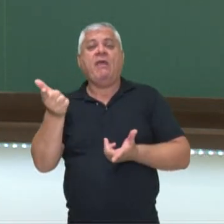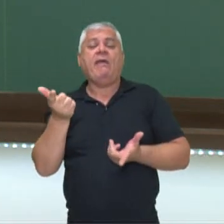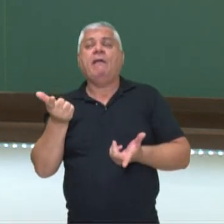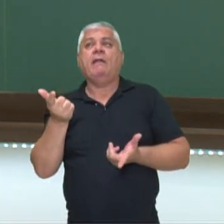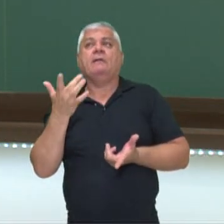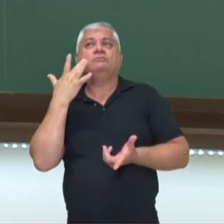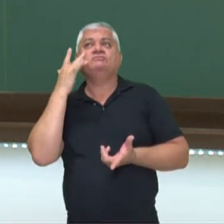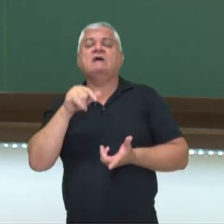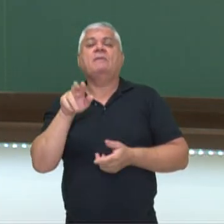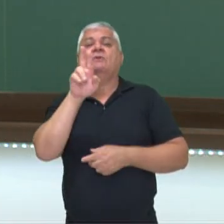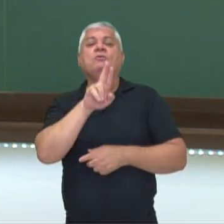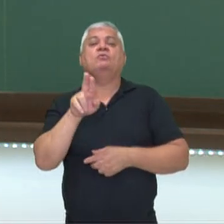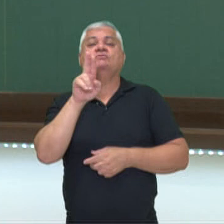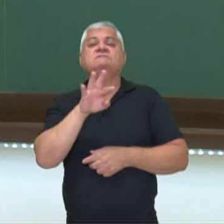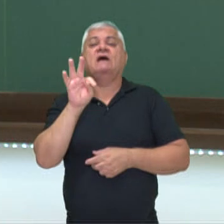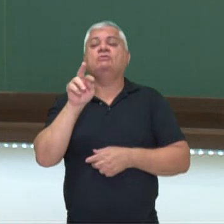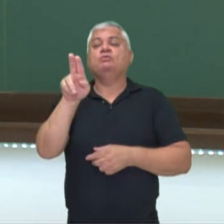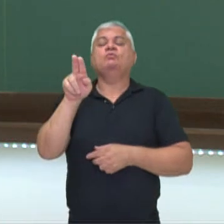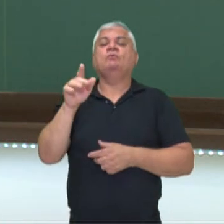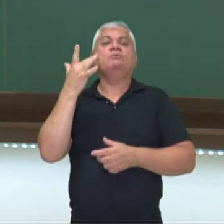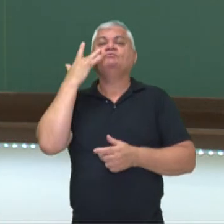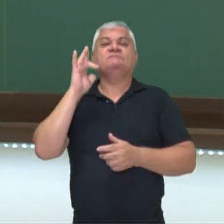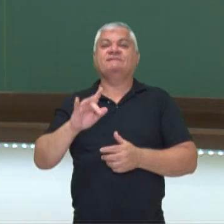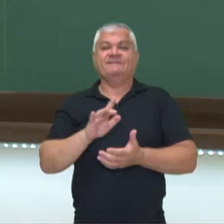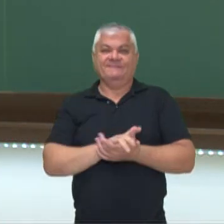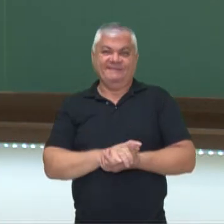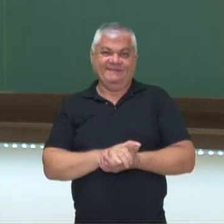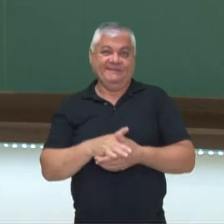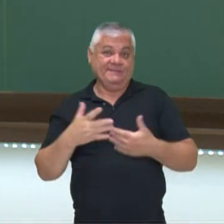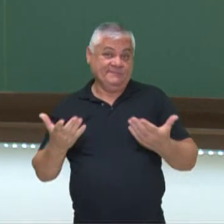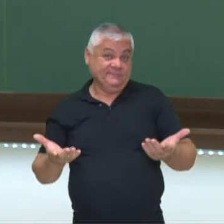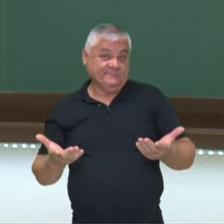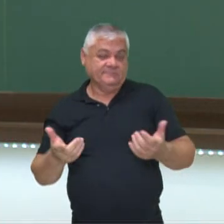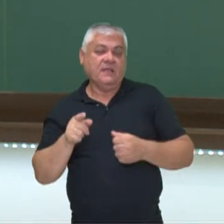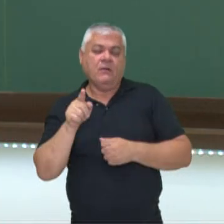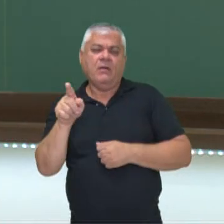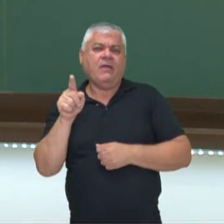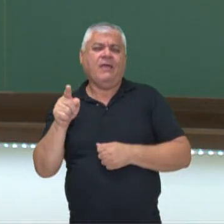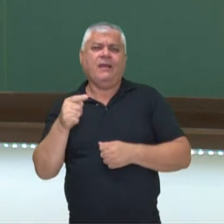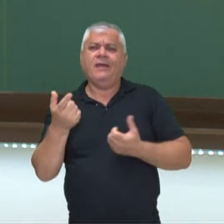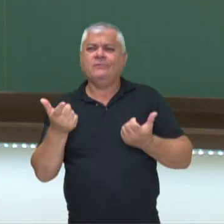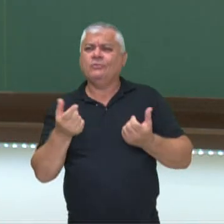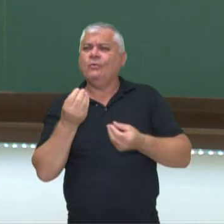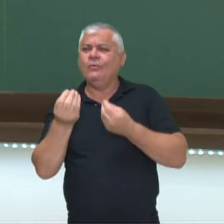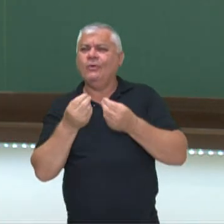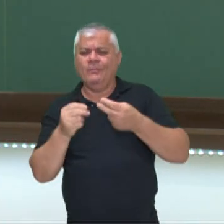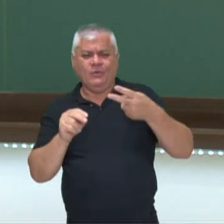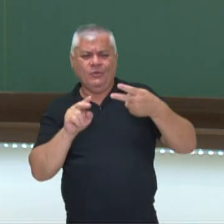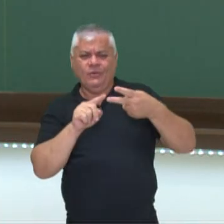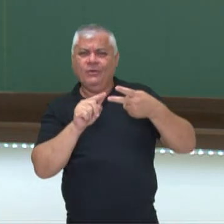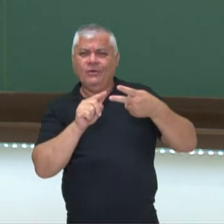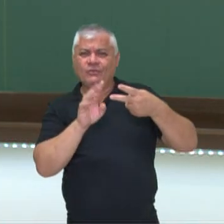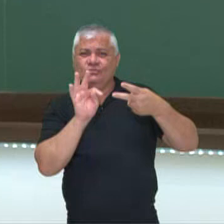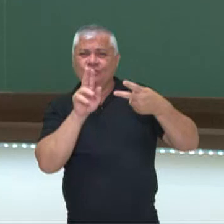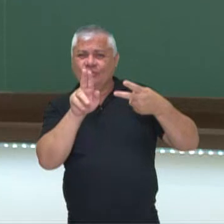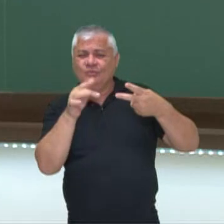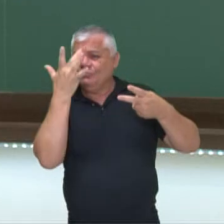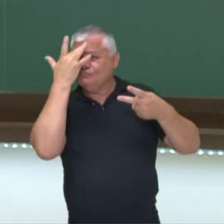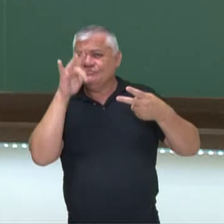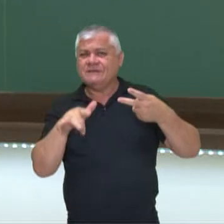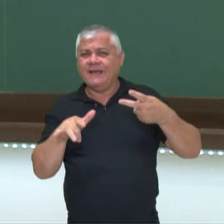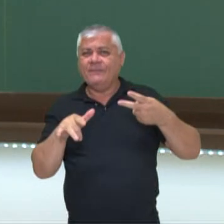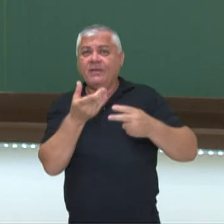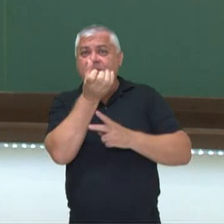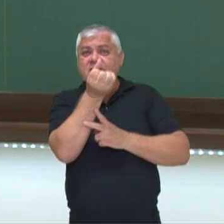tutear, ou seja, usar o tu, né? Ou melhor dizendo, não sabem conjugar a segunda pessoa do verbo. E assim como se